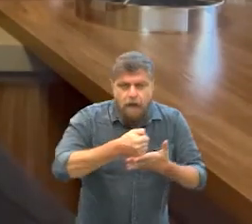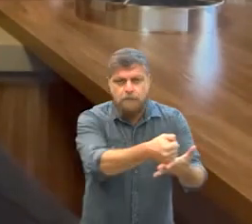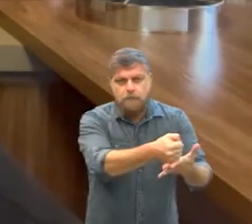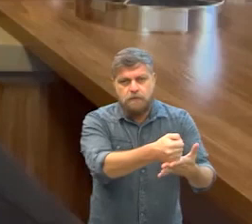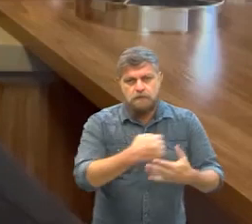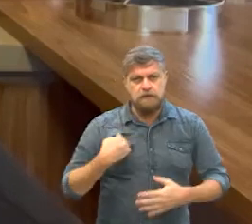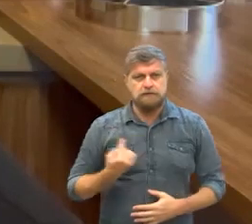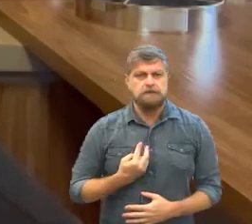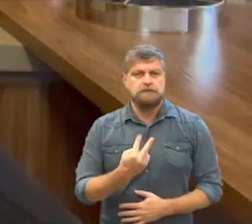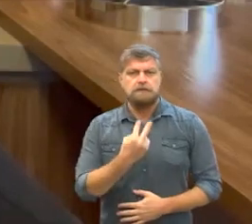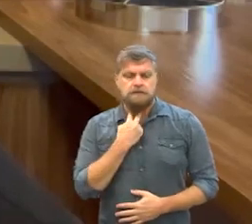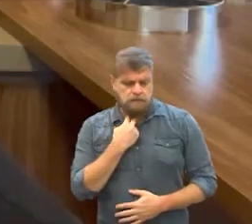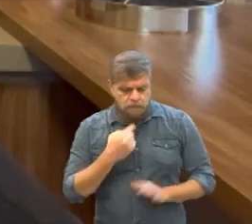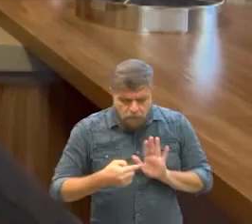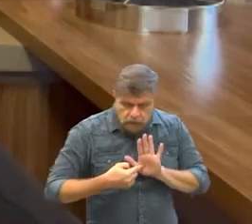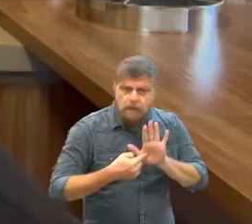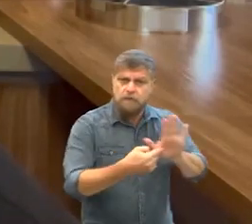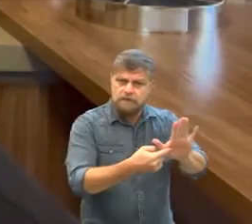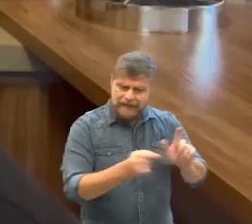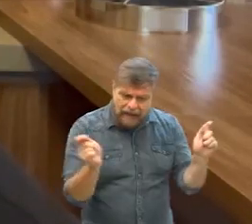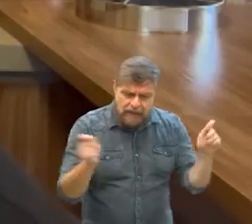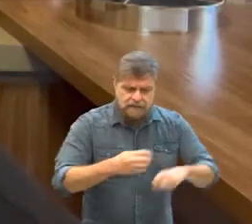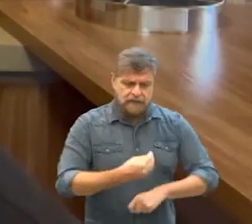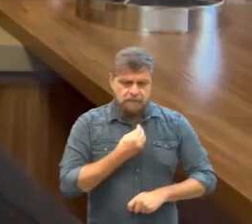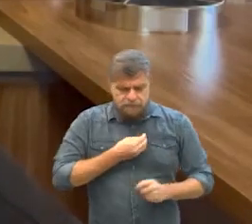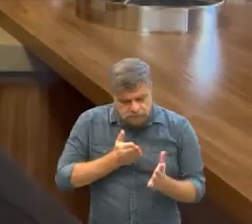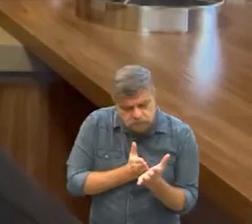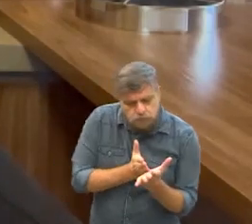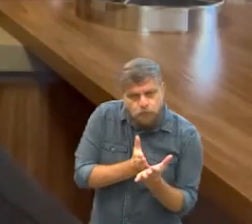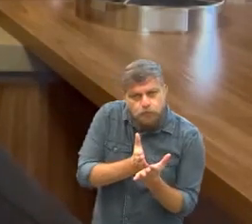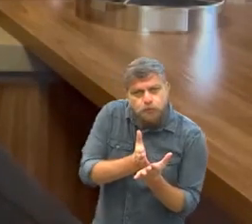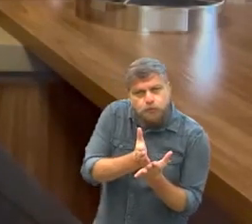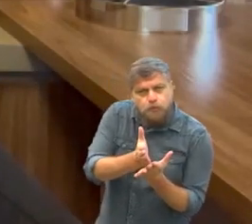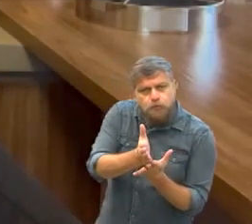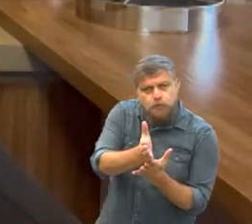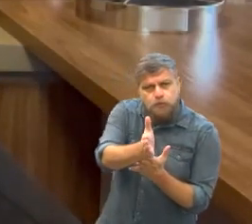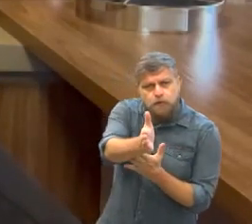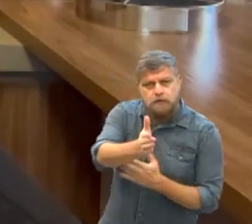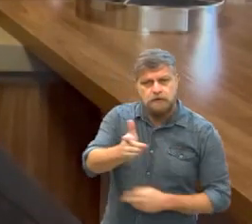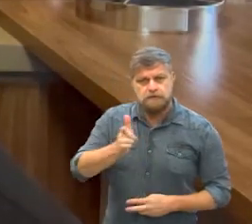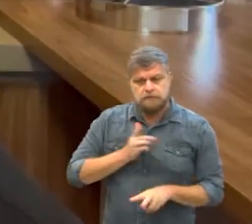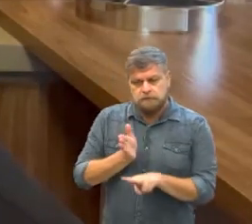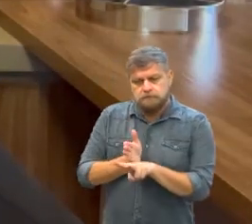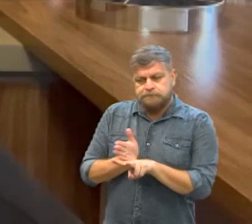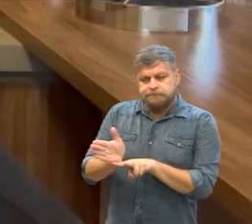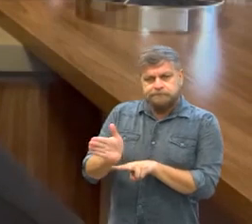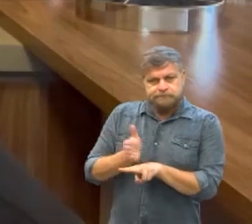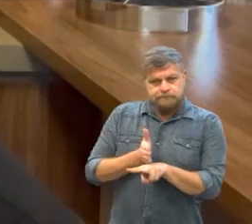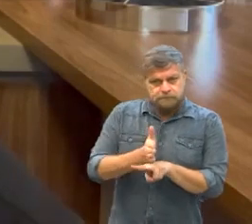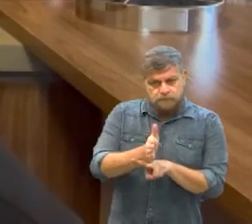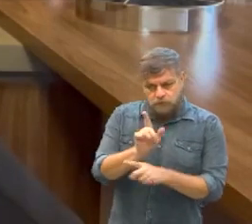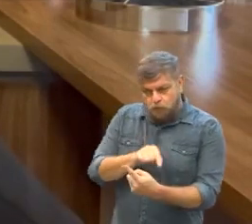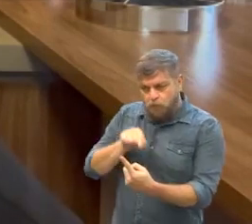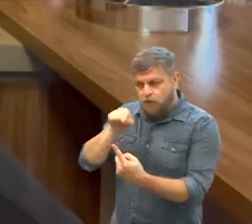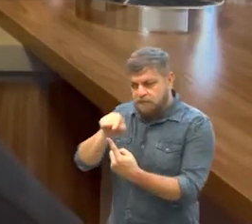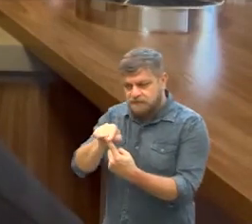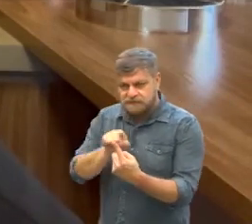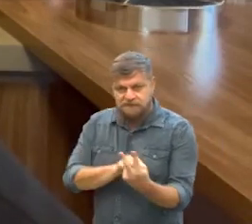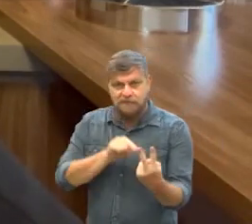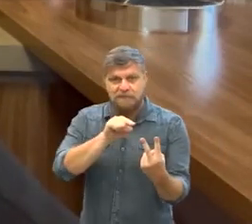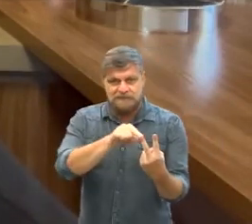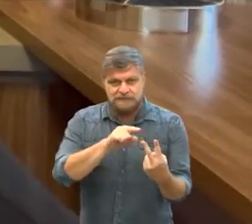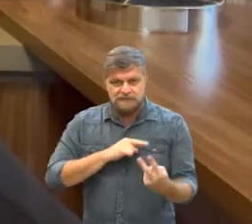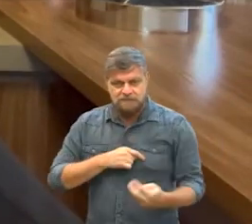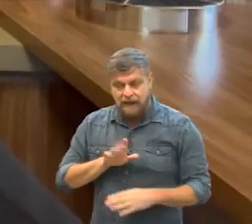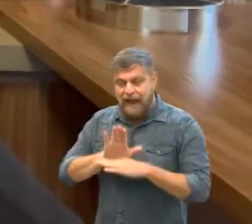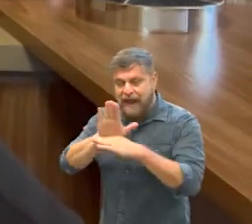a essa mulher. A gente tem que mostrar para essa mulher que existe um caminho sim. Então, são dois objetivos que